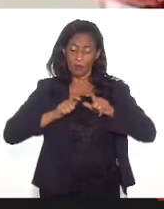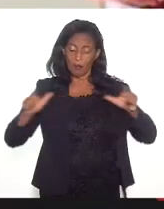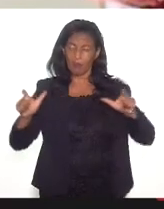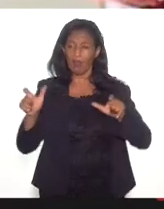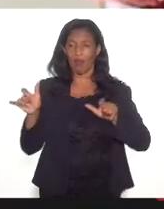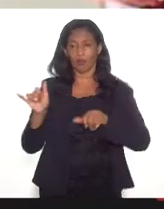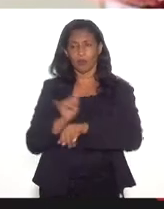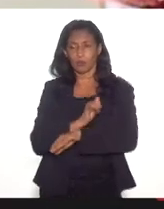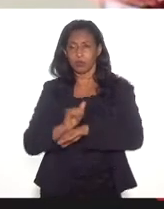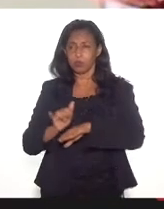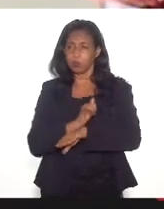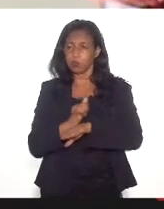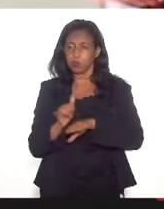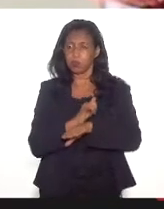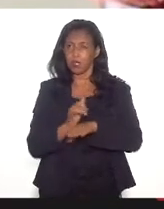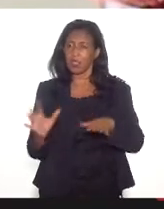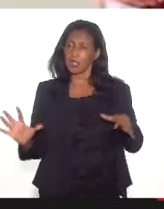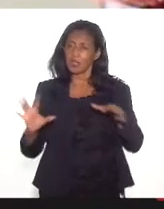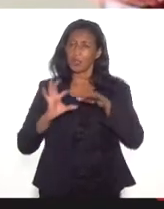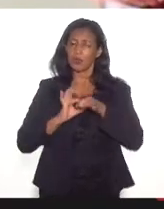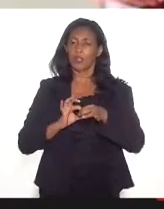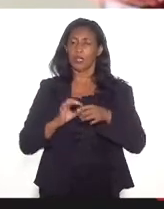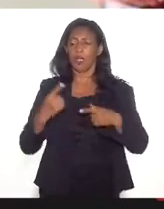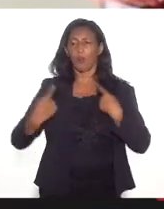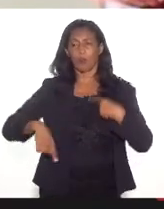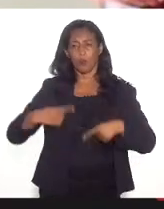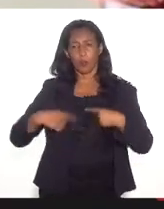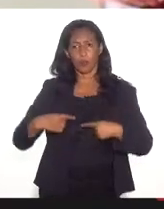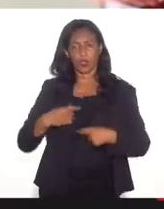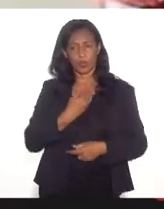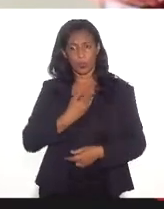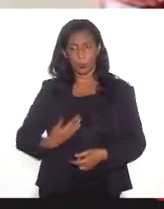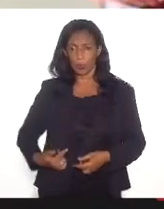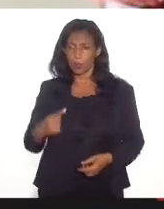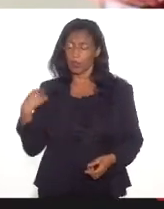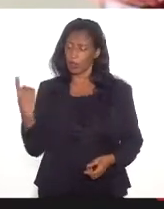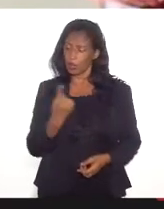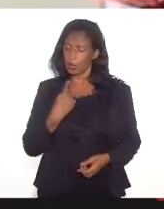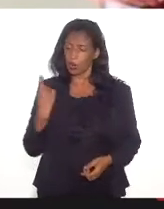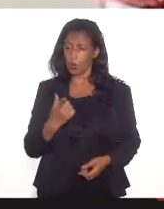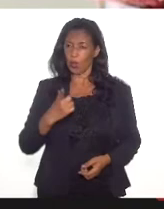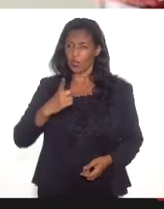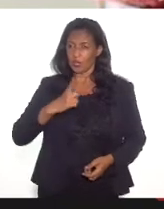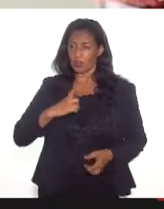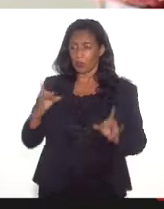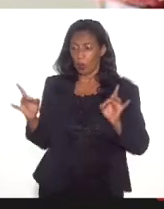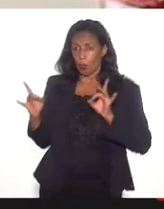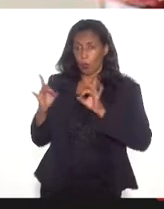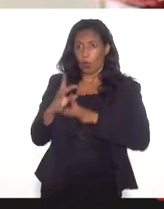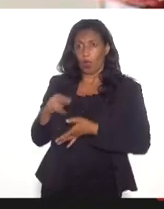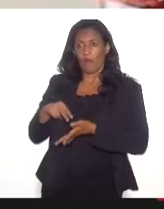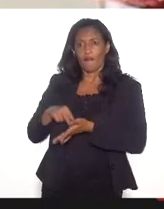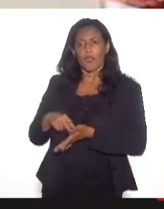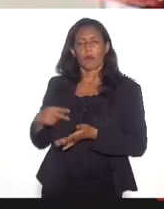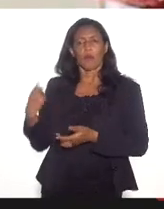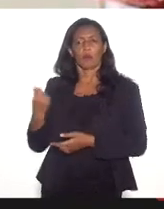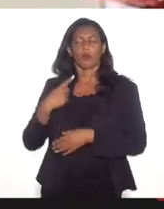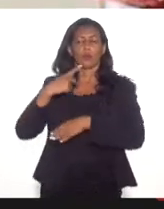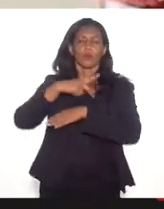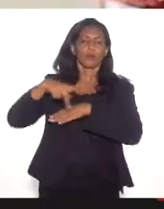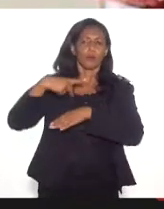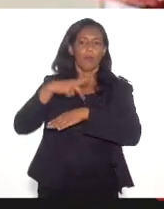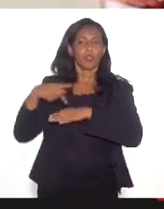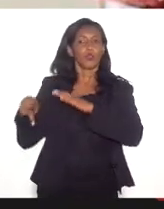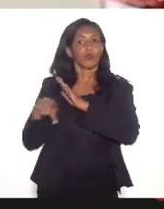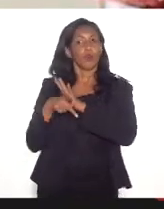integrá-las às políticas públicas que nós já temos de forma mais consolidada no nosso país, em especial no